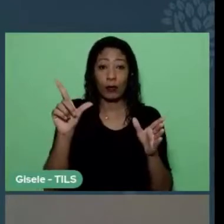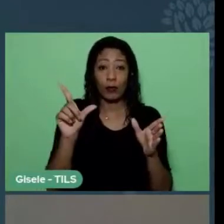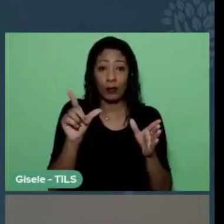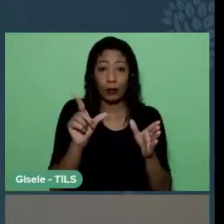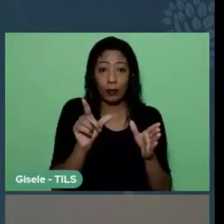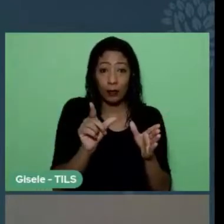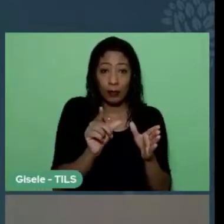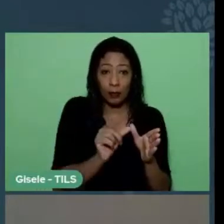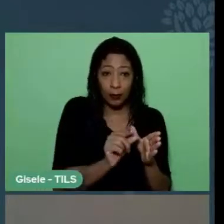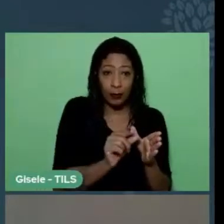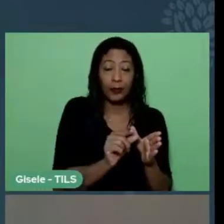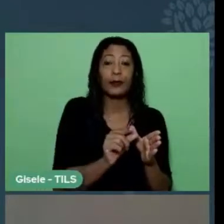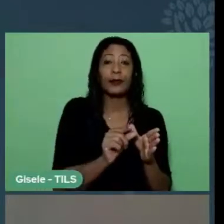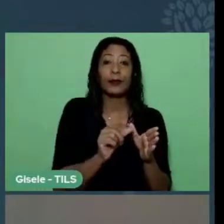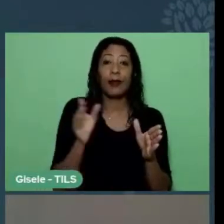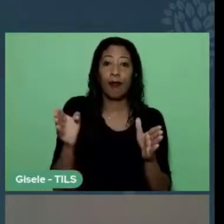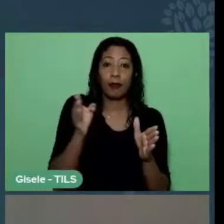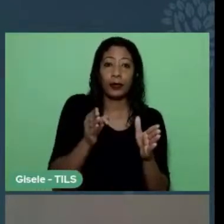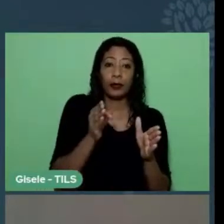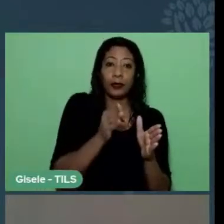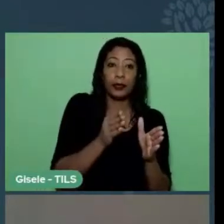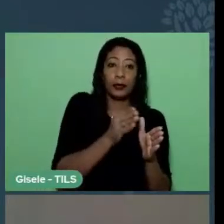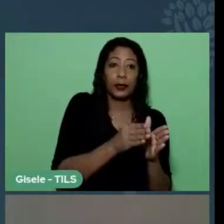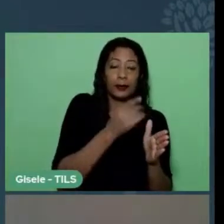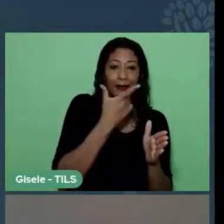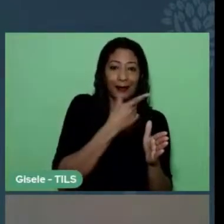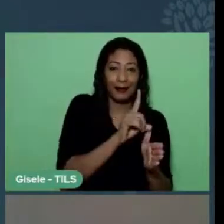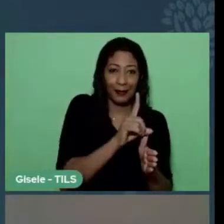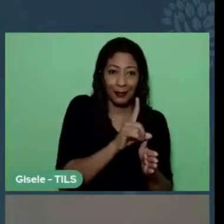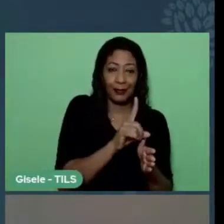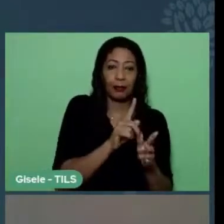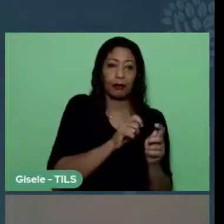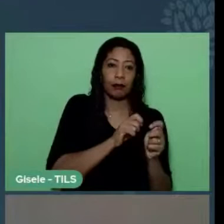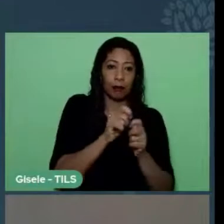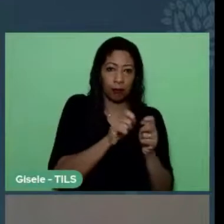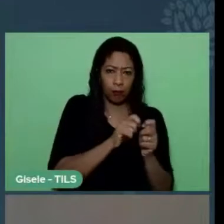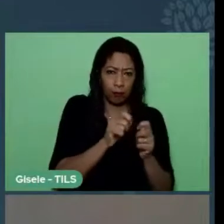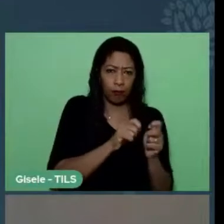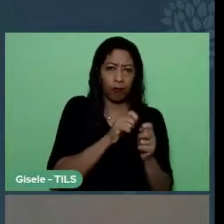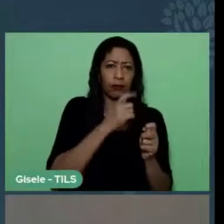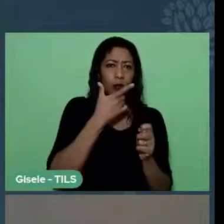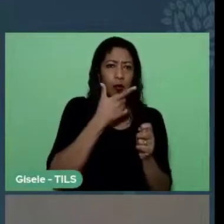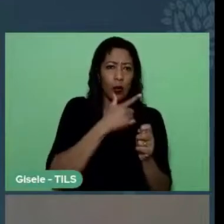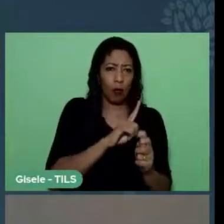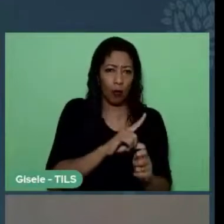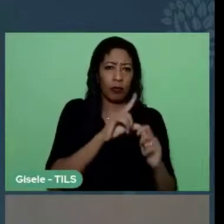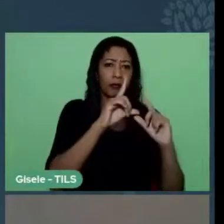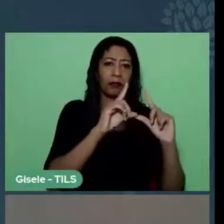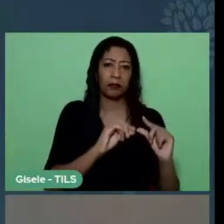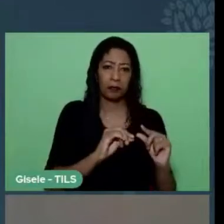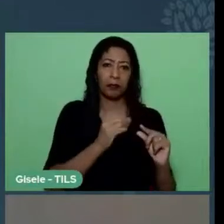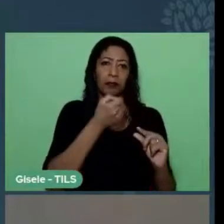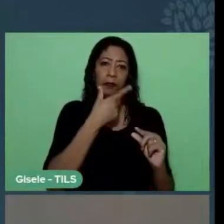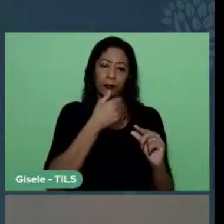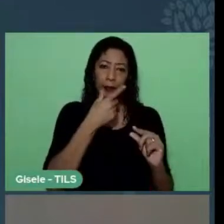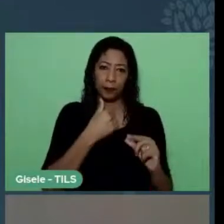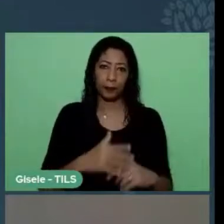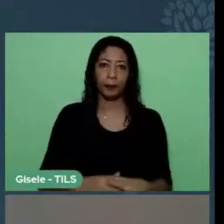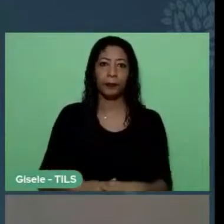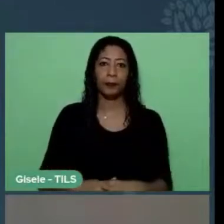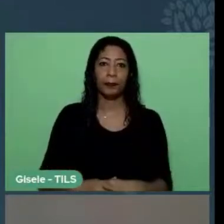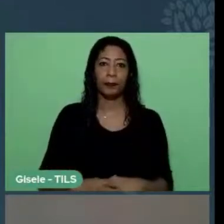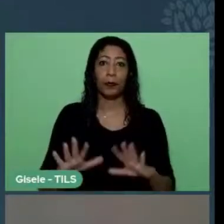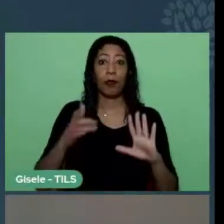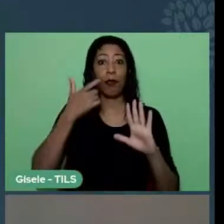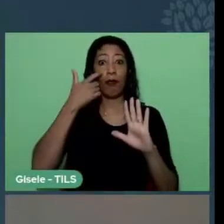anterior, sempre com aquele conceito de tentar deixar meu paciente estável com a menor dose possível de tratamento. Vamos olhar essa